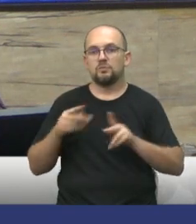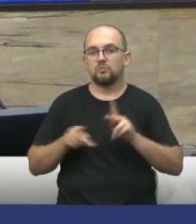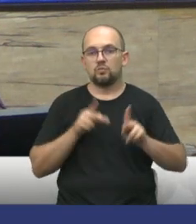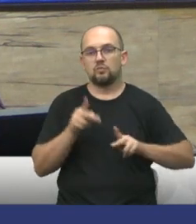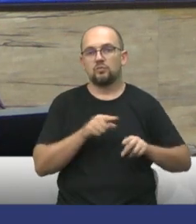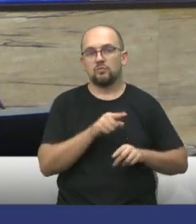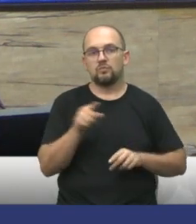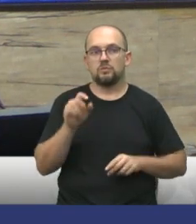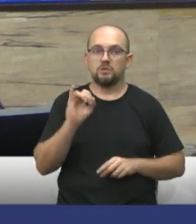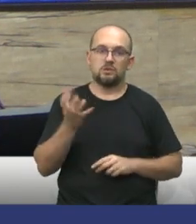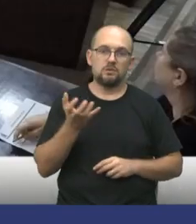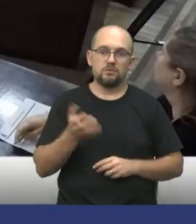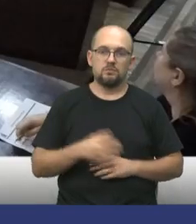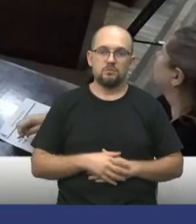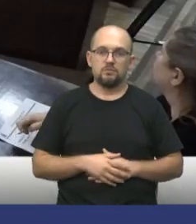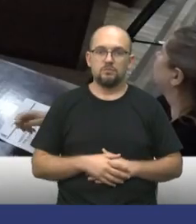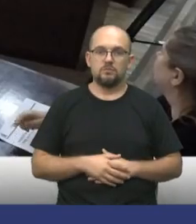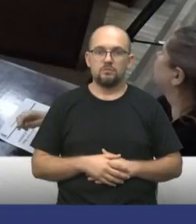desejar.